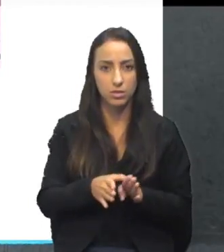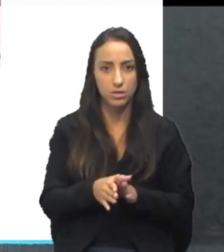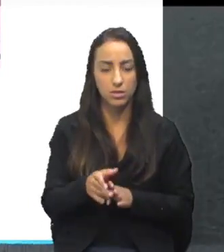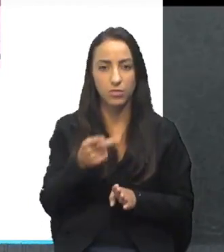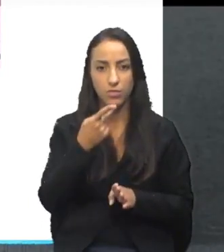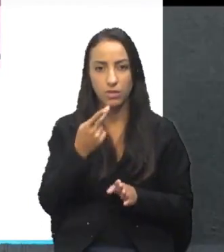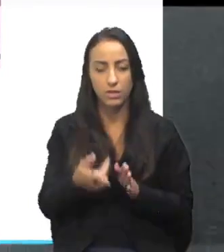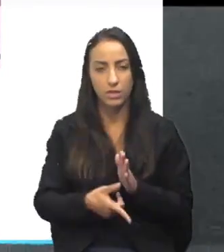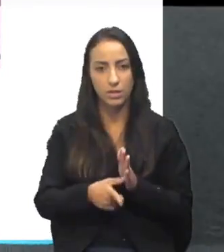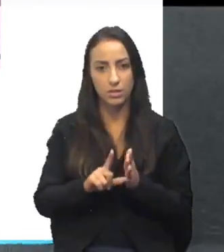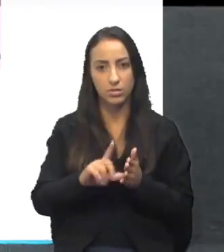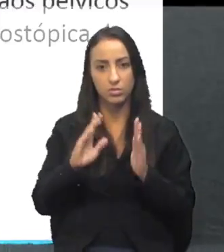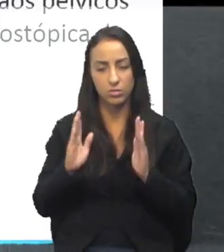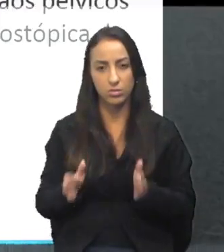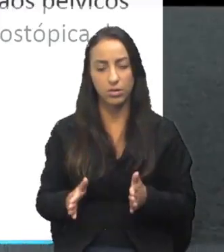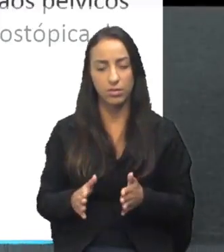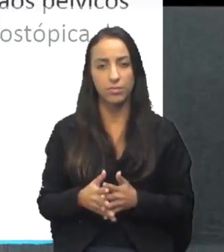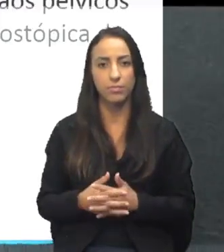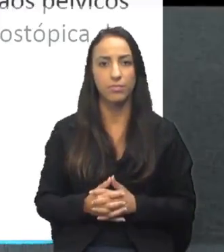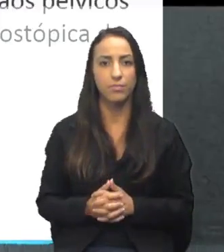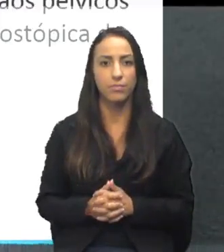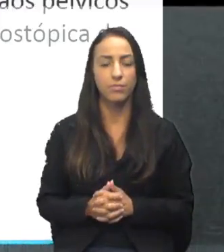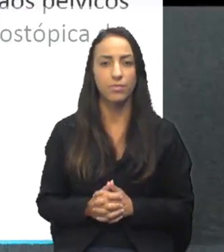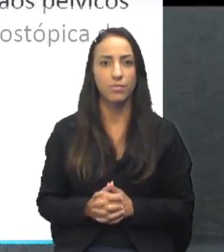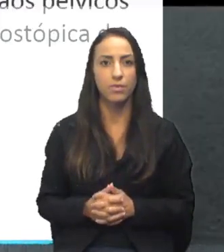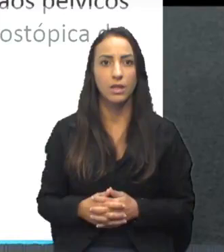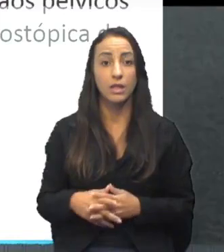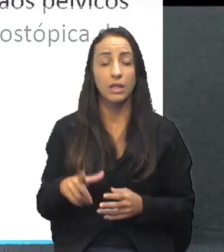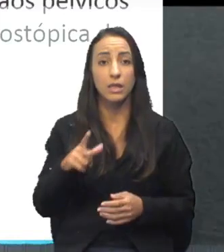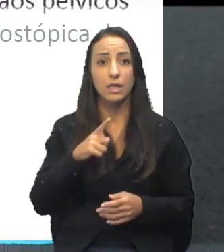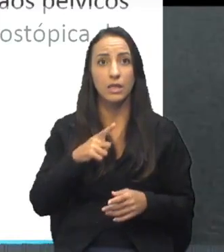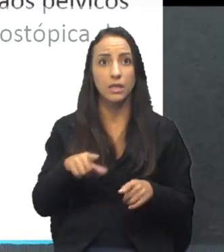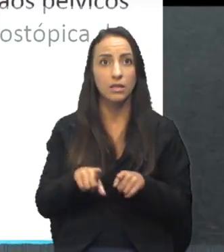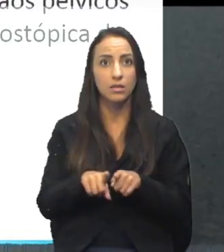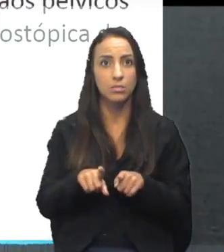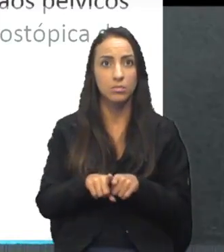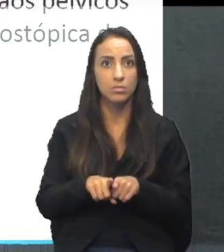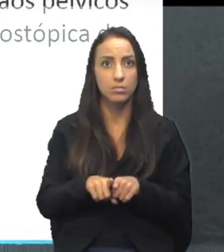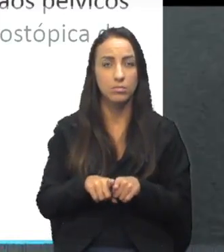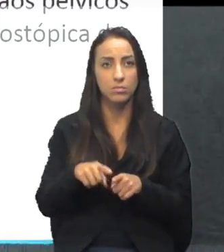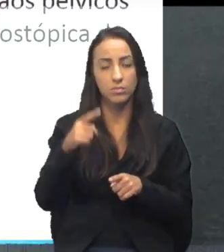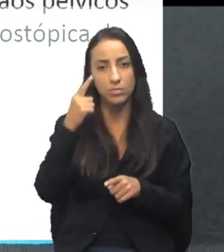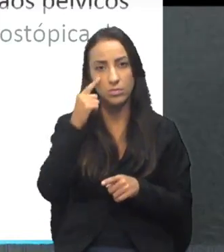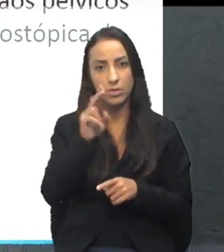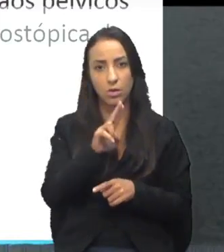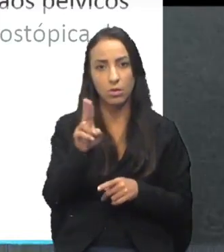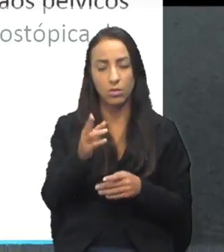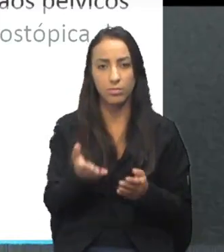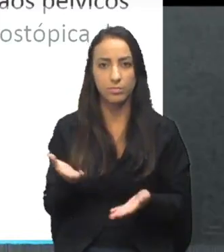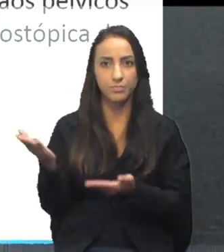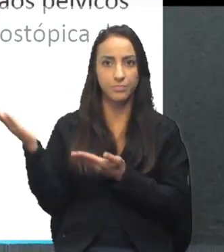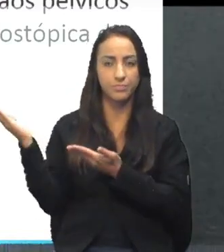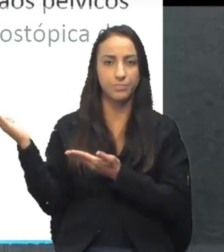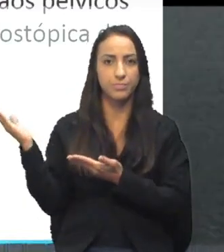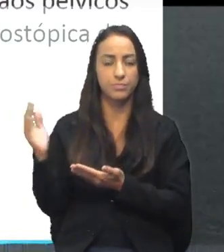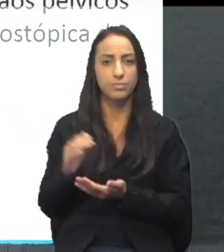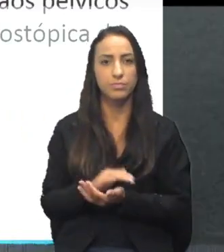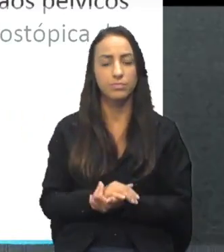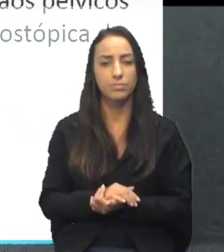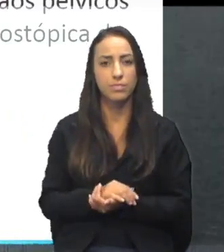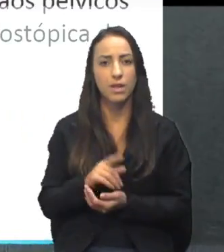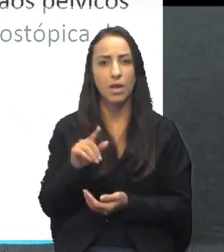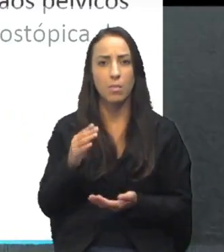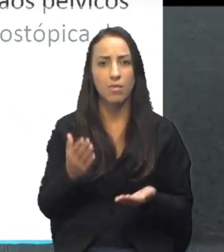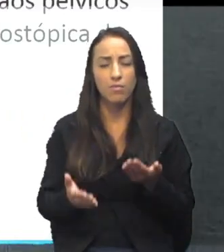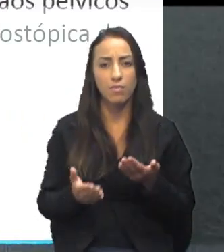a realização de alguns procedimentos. Temos a posição de Trendelenburgo. Essa posição é uma